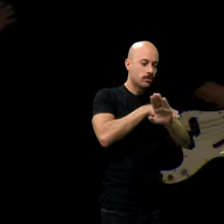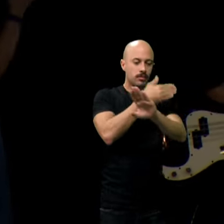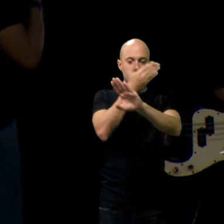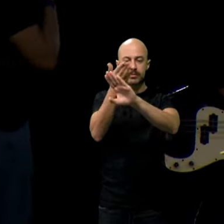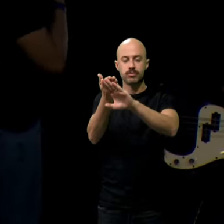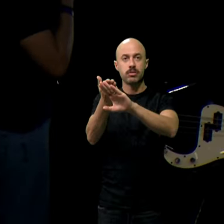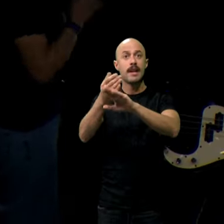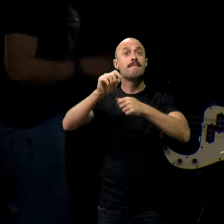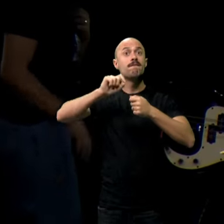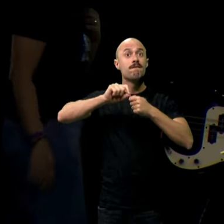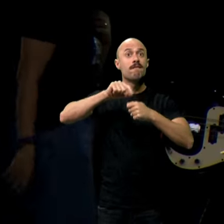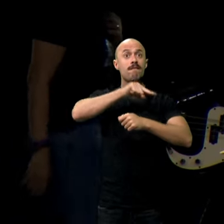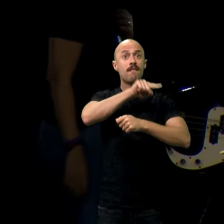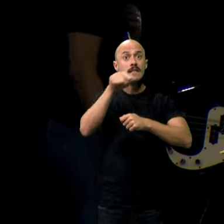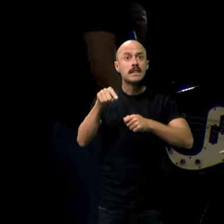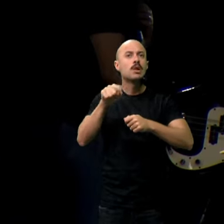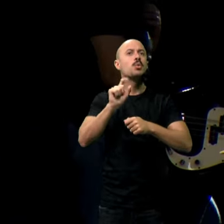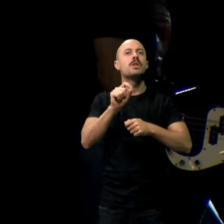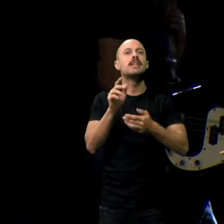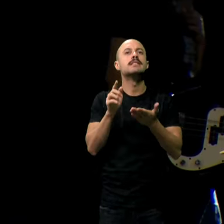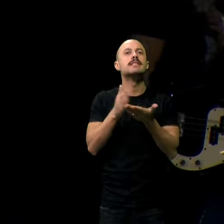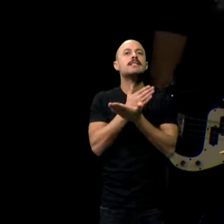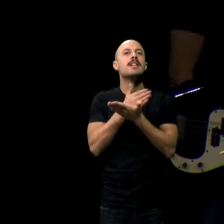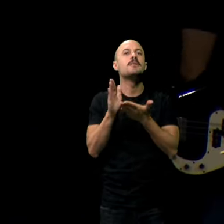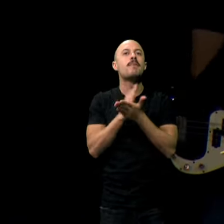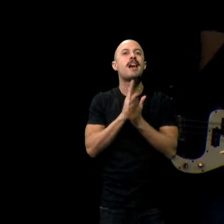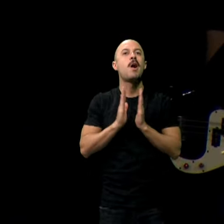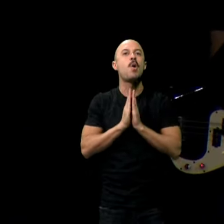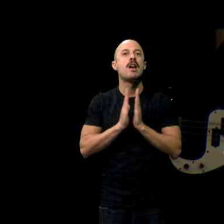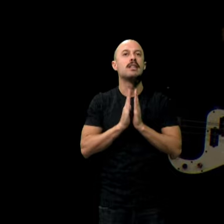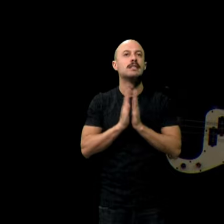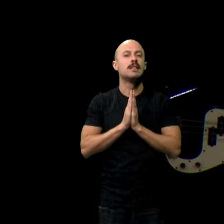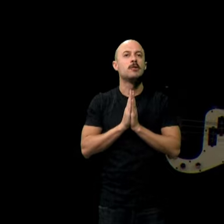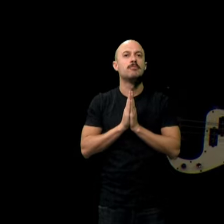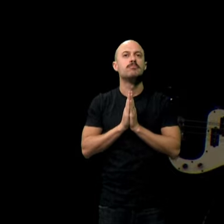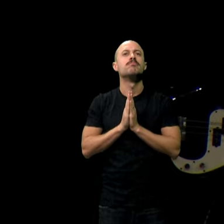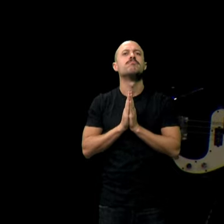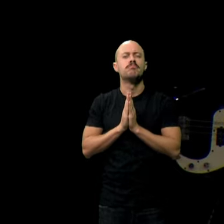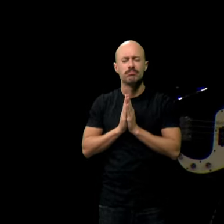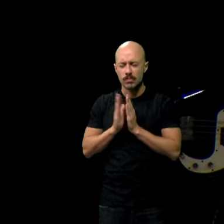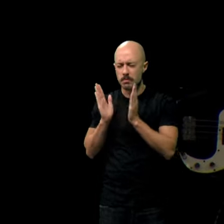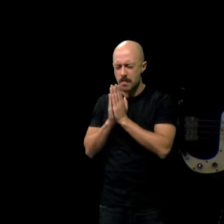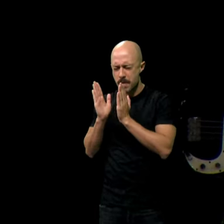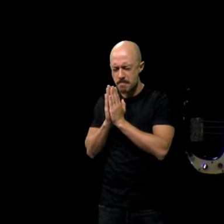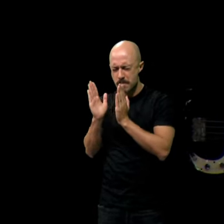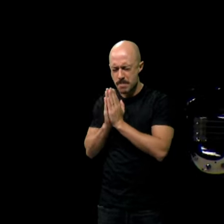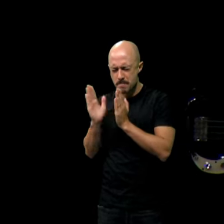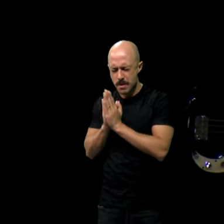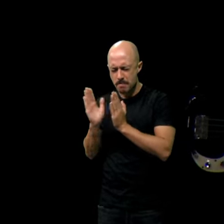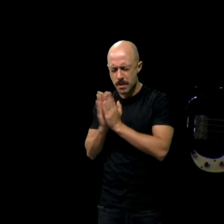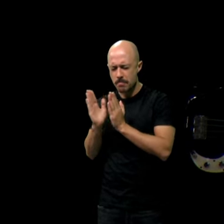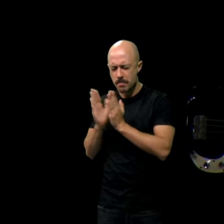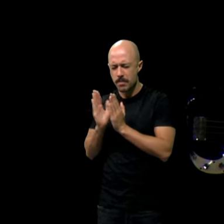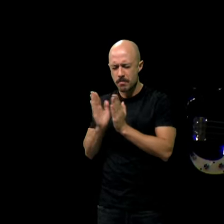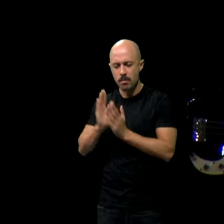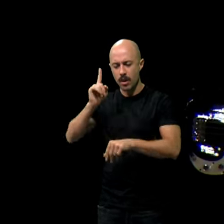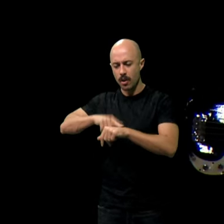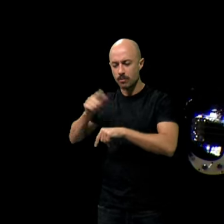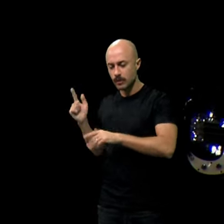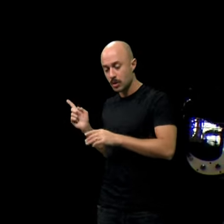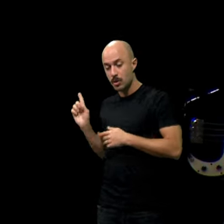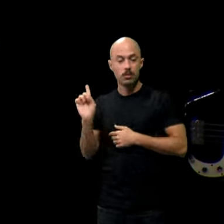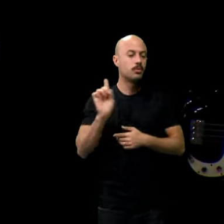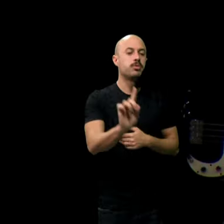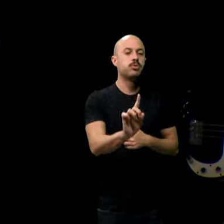no poder que vem os mistérios, que vem as estratégias, que vem os argumentos. E quando você sai no mercado, quando você sai na nossa empresa, quando você entra